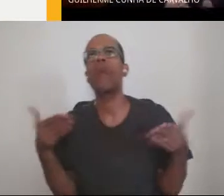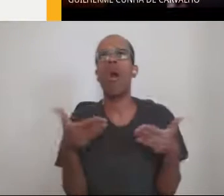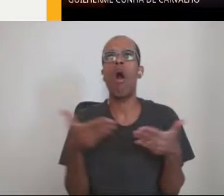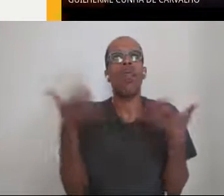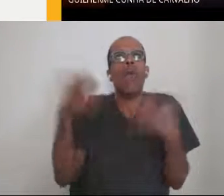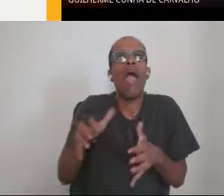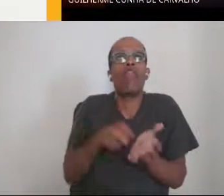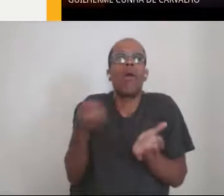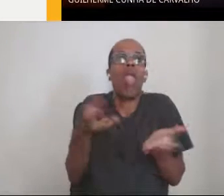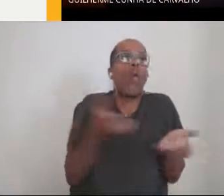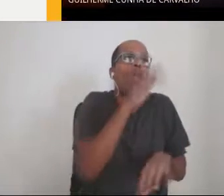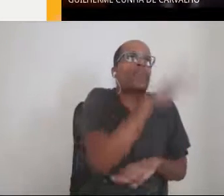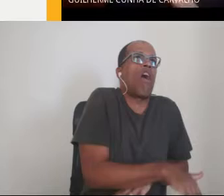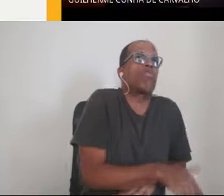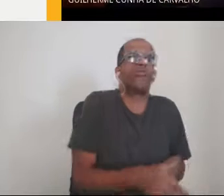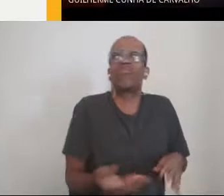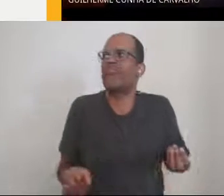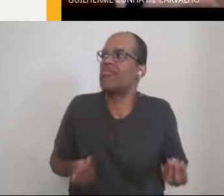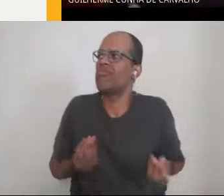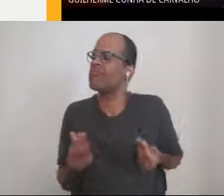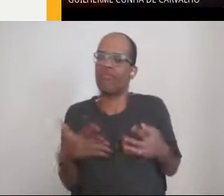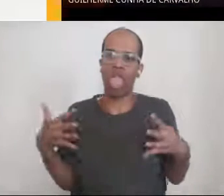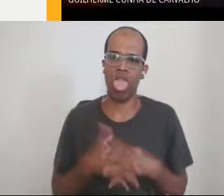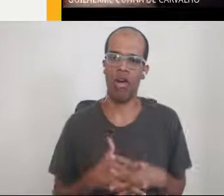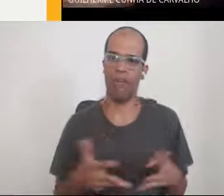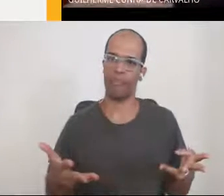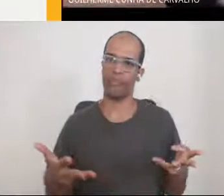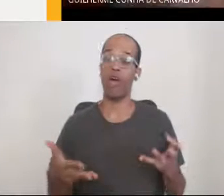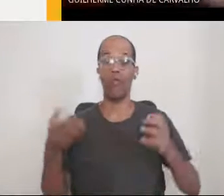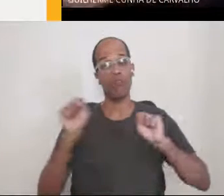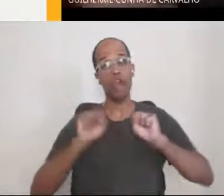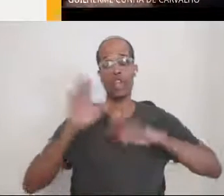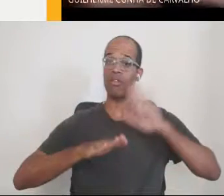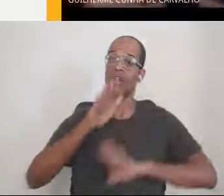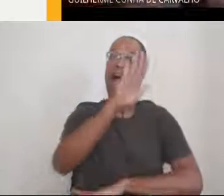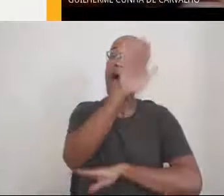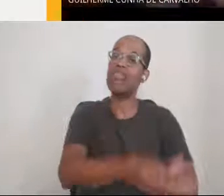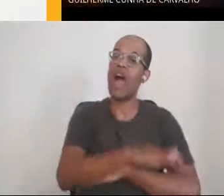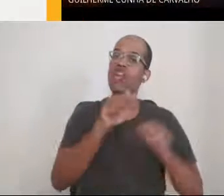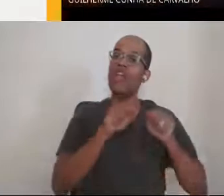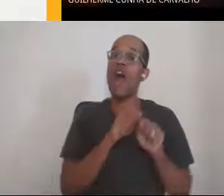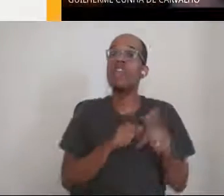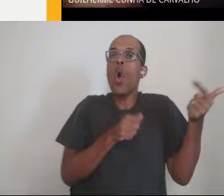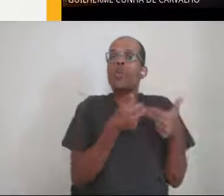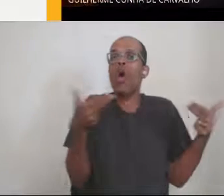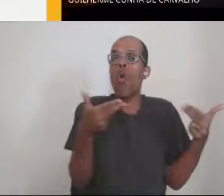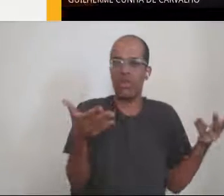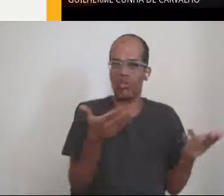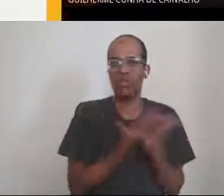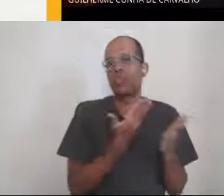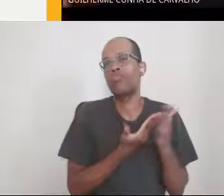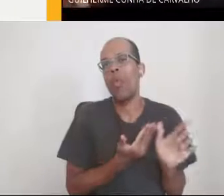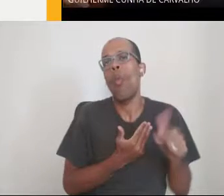já tem as suas outras atividades. Então vamos dizer que à tarde ele tenha, faça alguma outra coisa lá, estude alguma